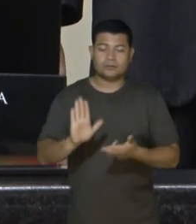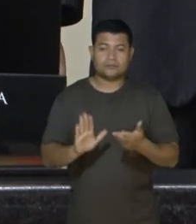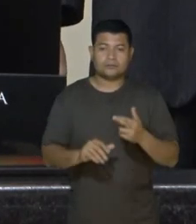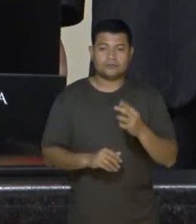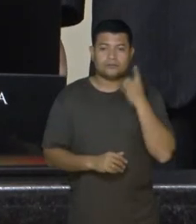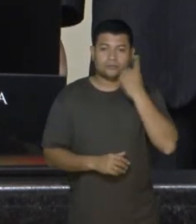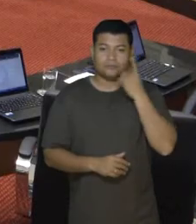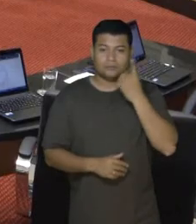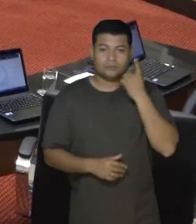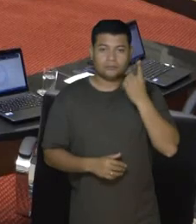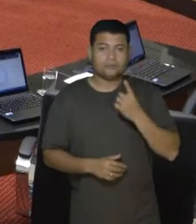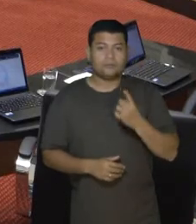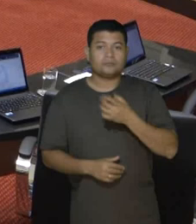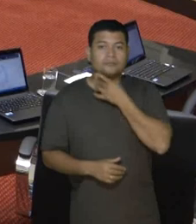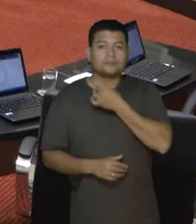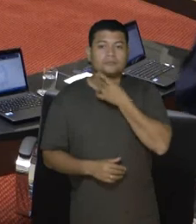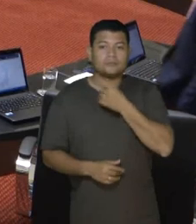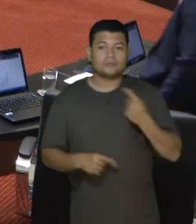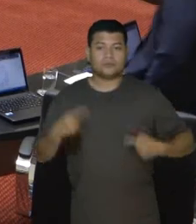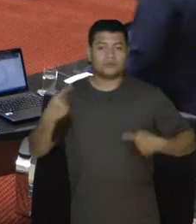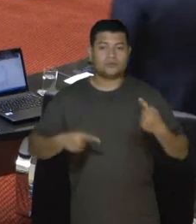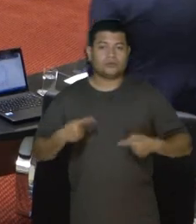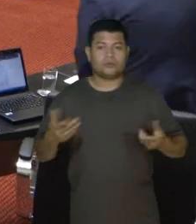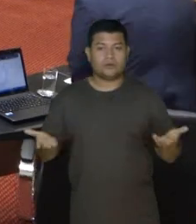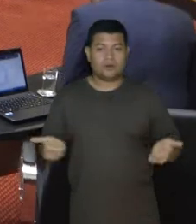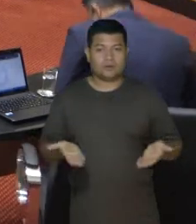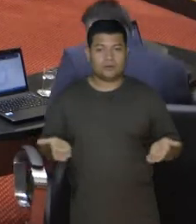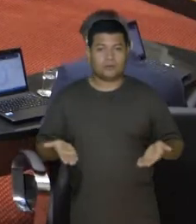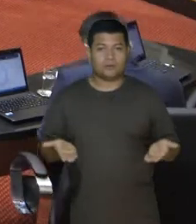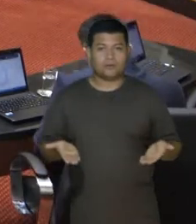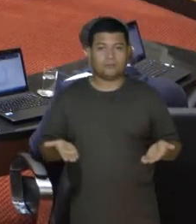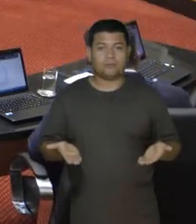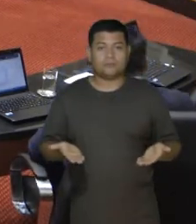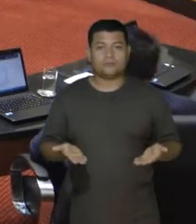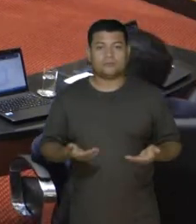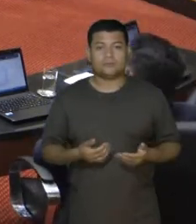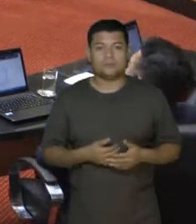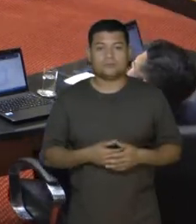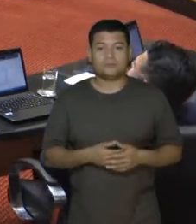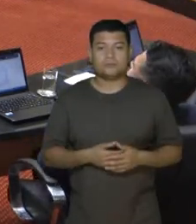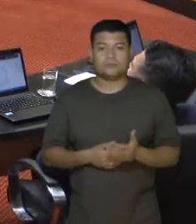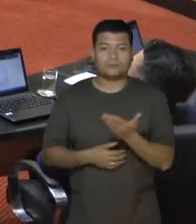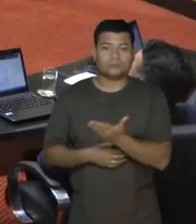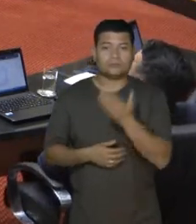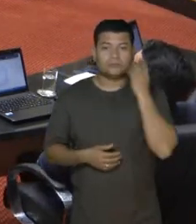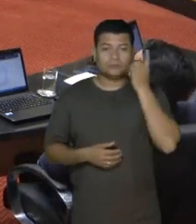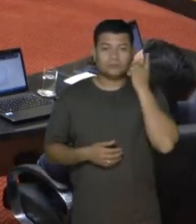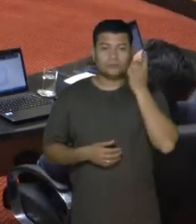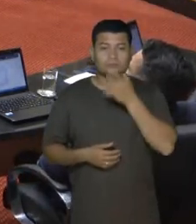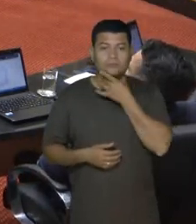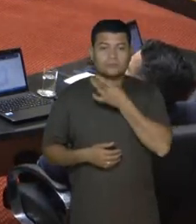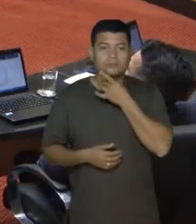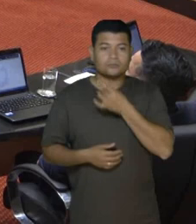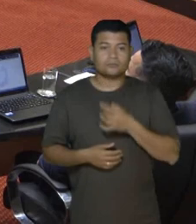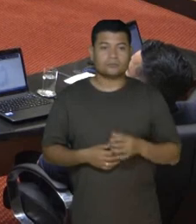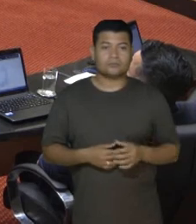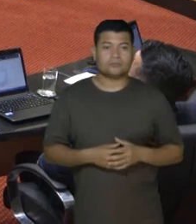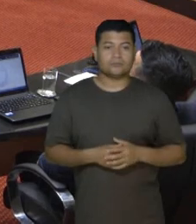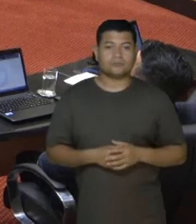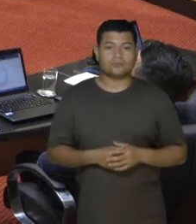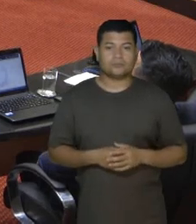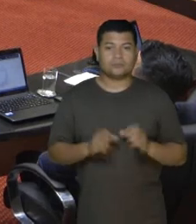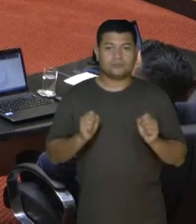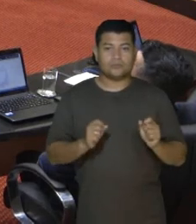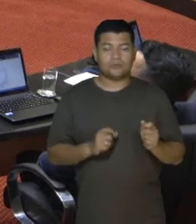Em discussão, não havendo quem queira discutir. Deputado Cobalcini. Presidente. Posso abrir o